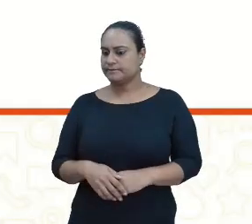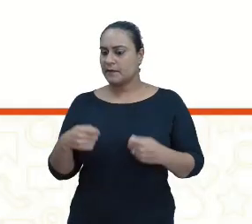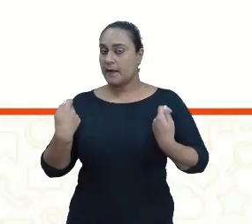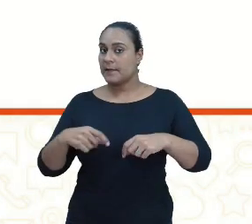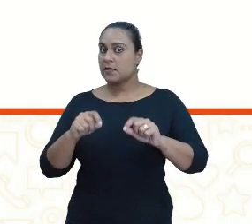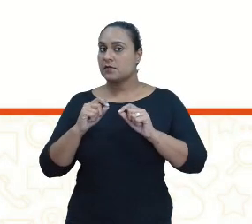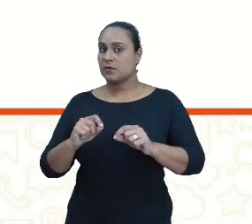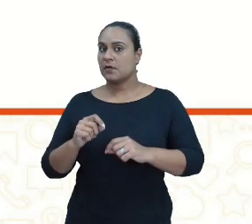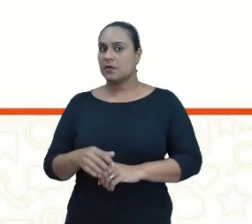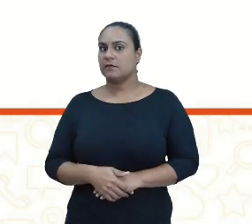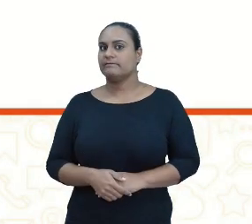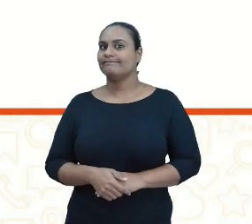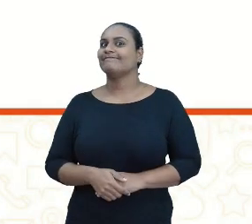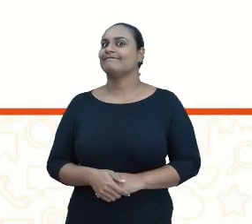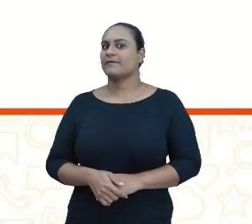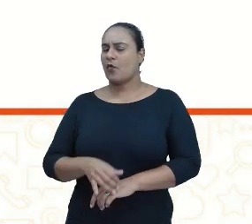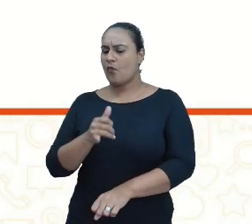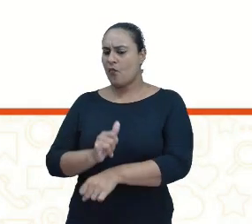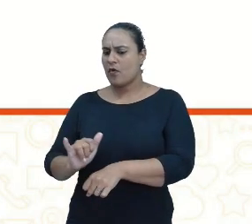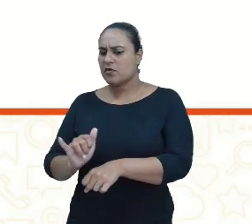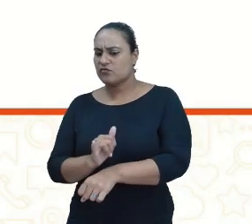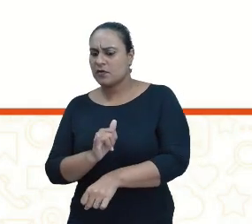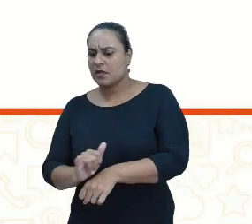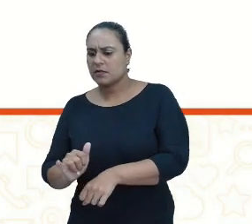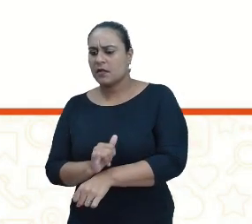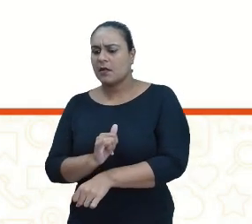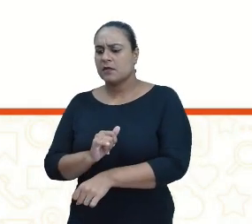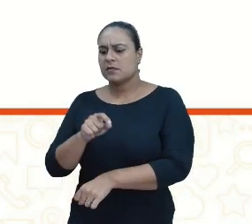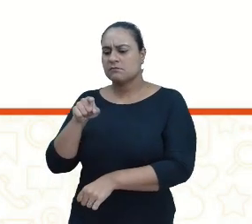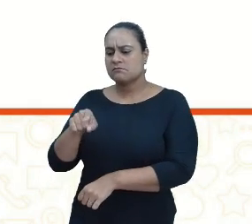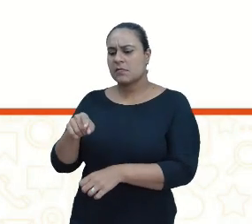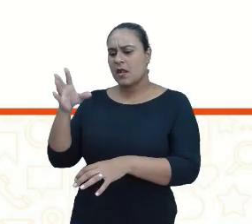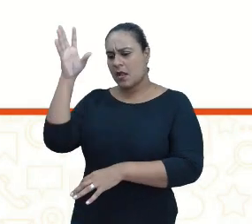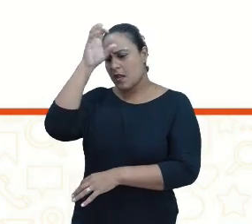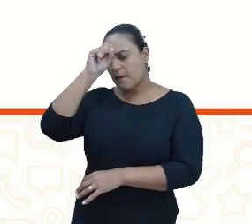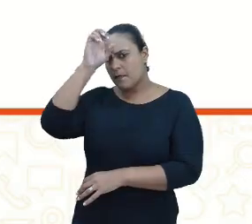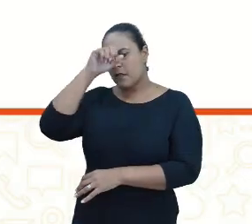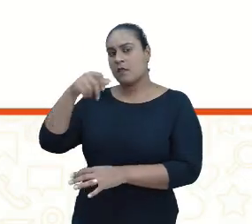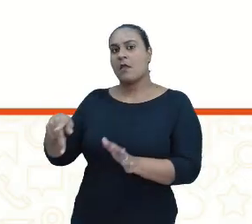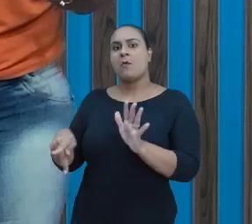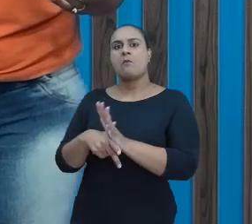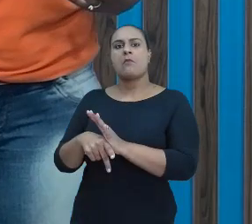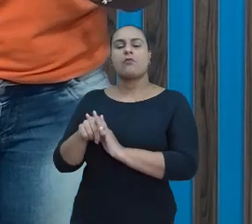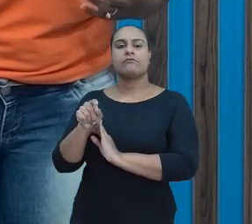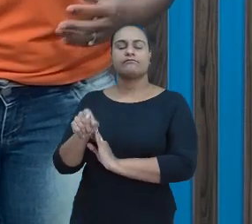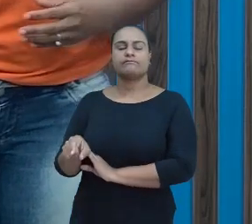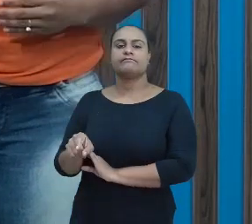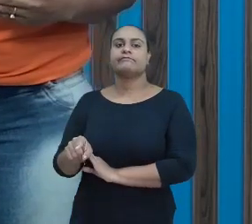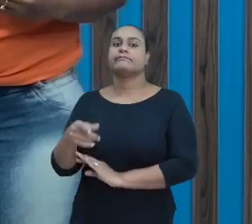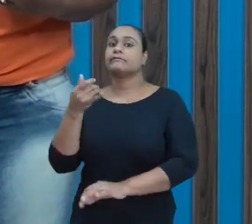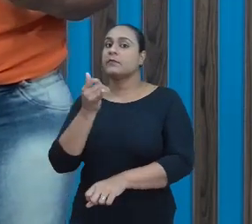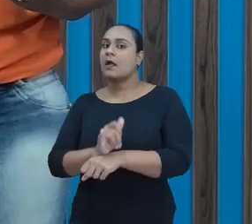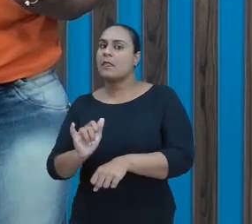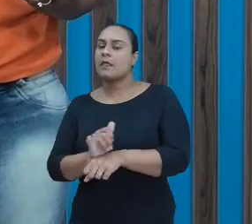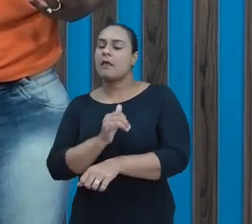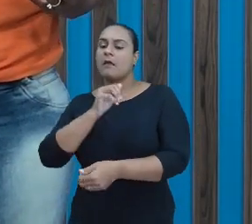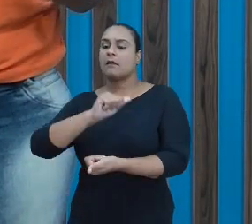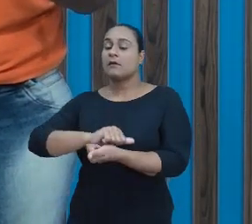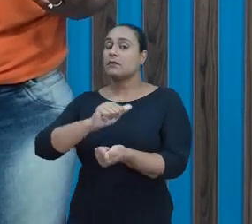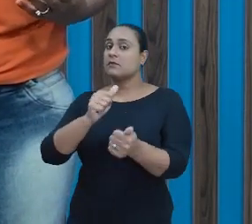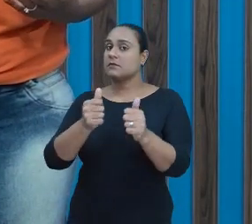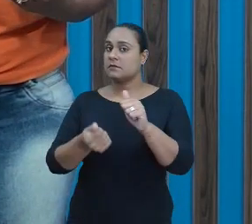devemos ensinar da maneira que ele aprende. Ou seja, são as estratégias, são as